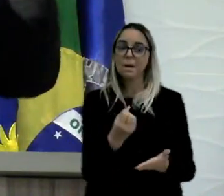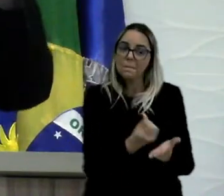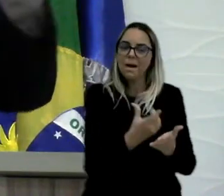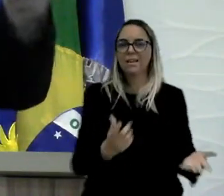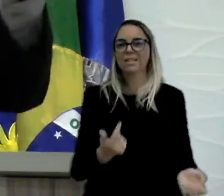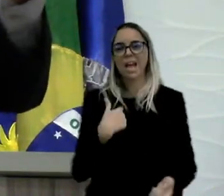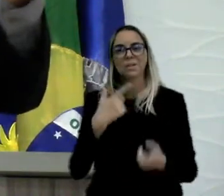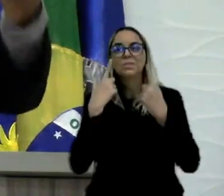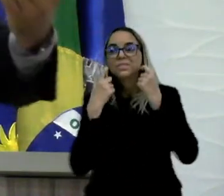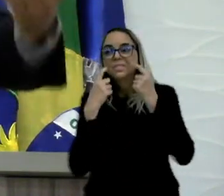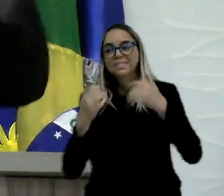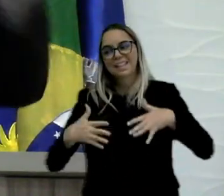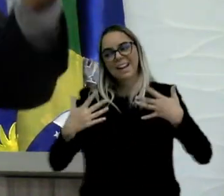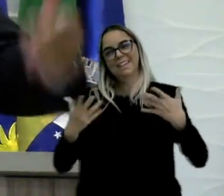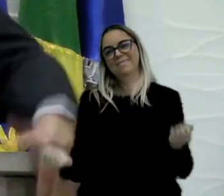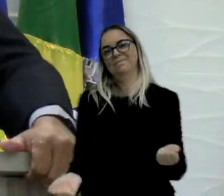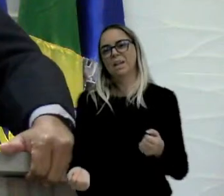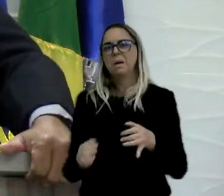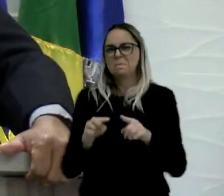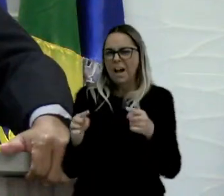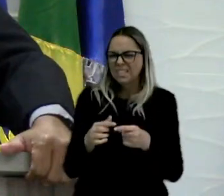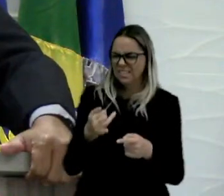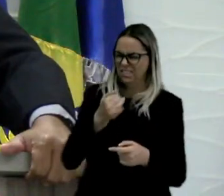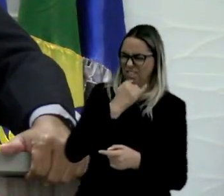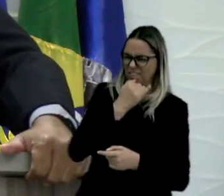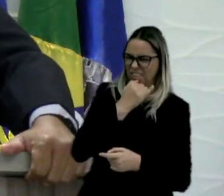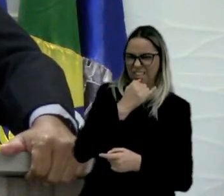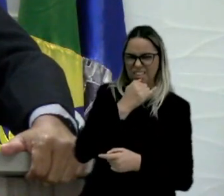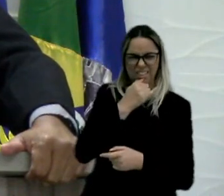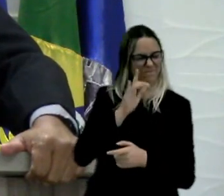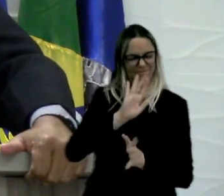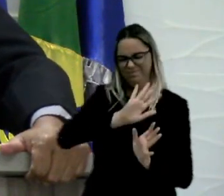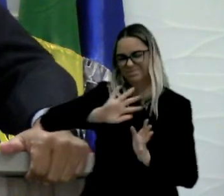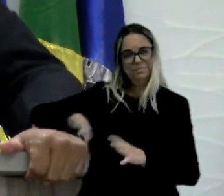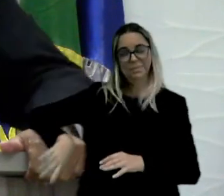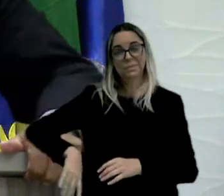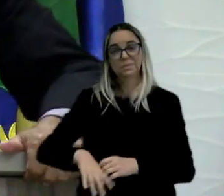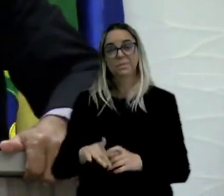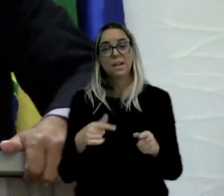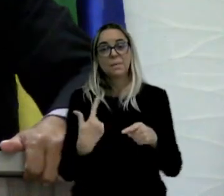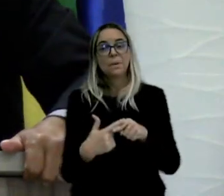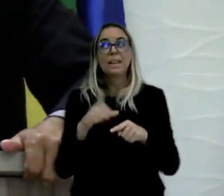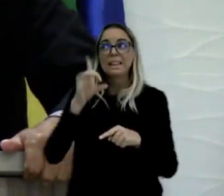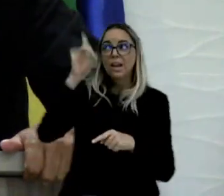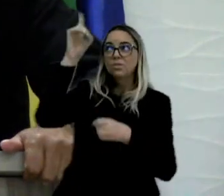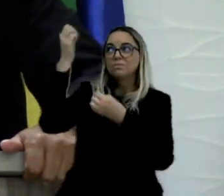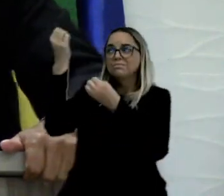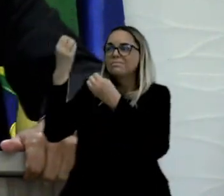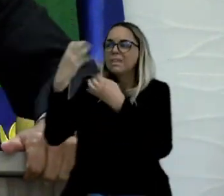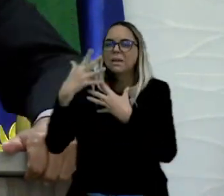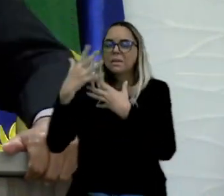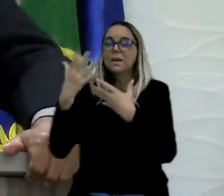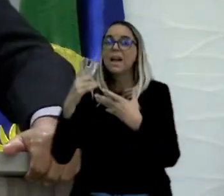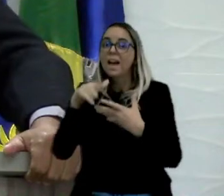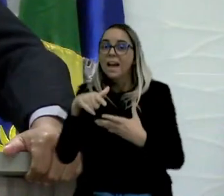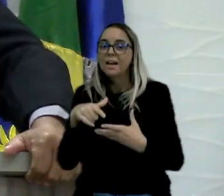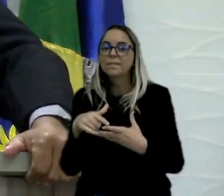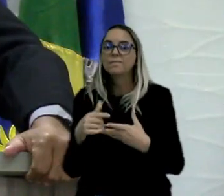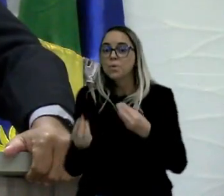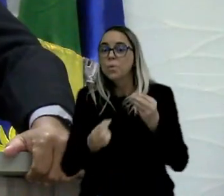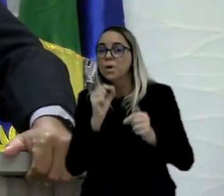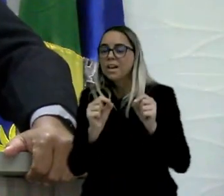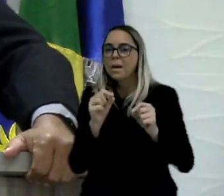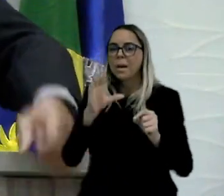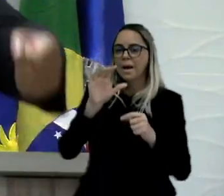eu choro é de alegria mas não de tristeza porque Deus me deu a missão Bruno foi tirar os Almeidas do poder